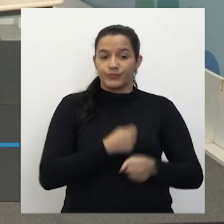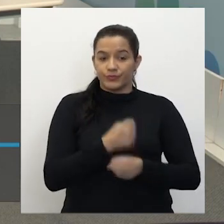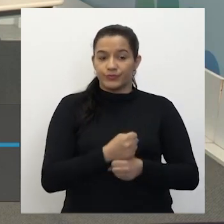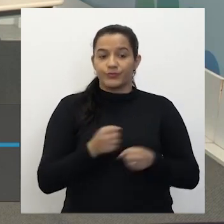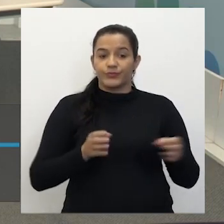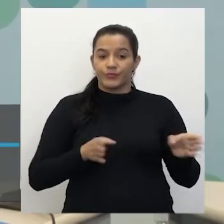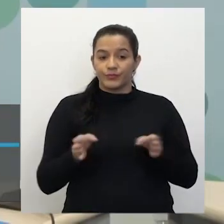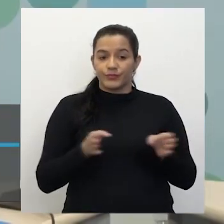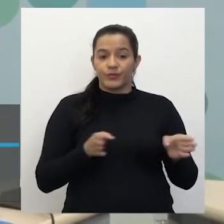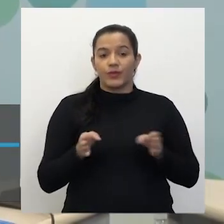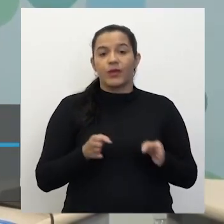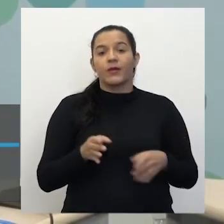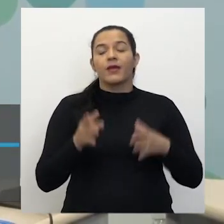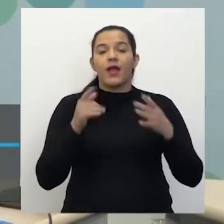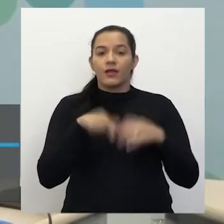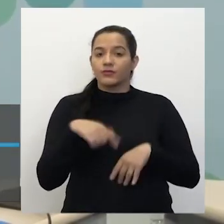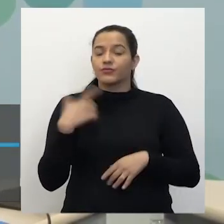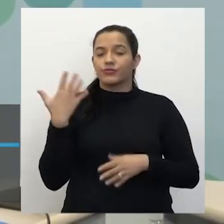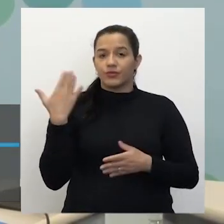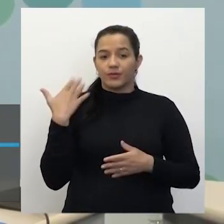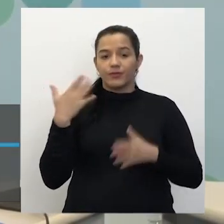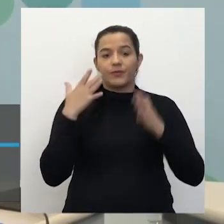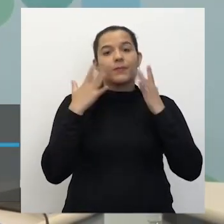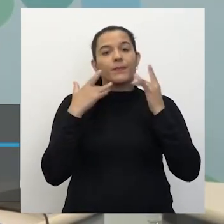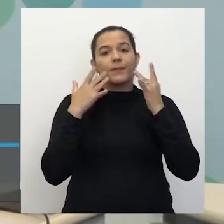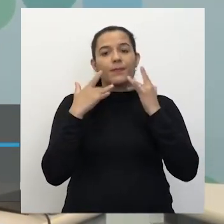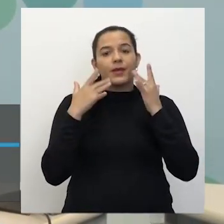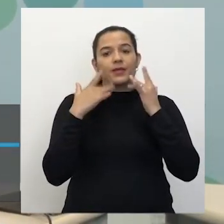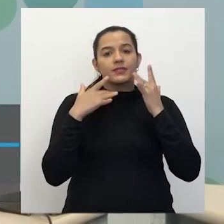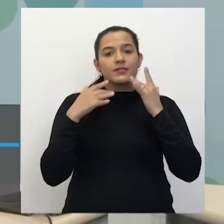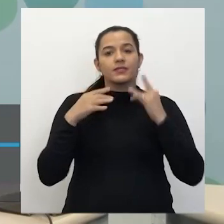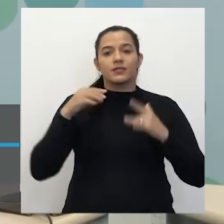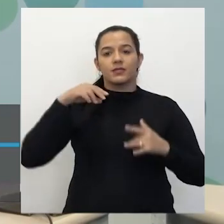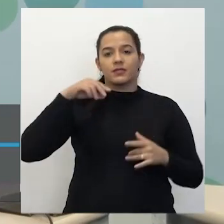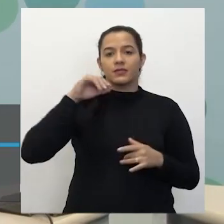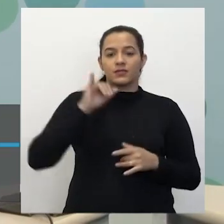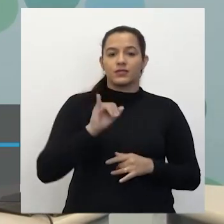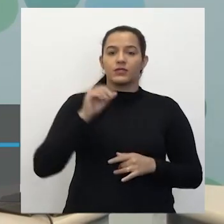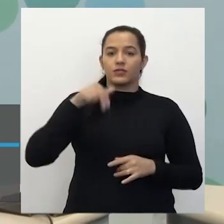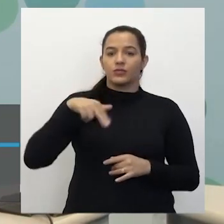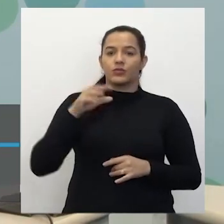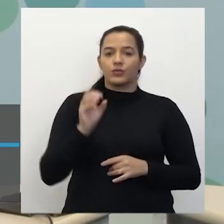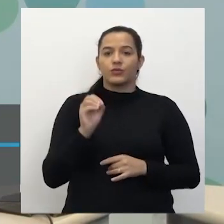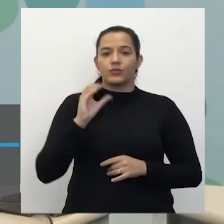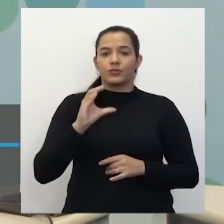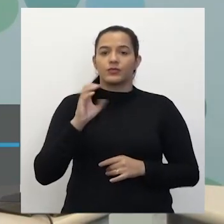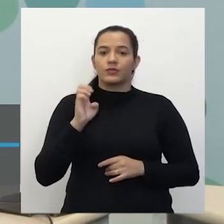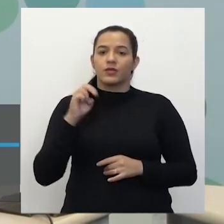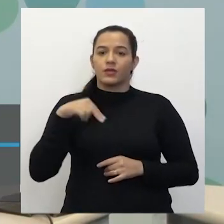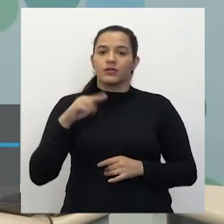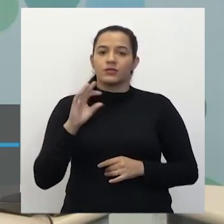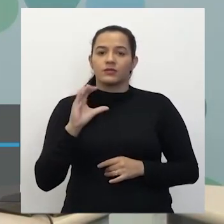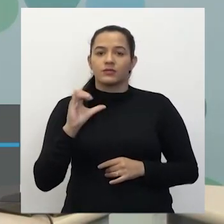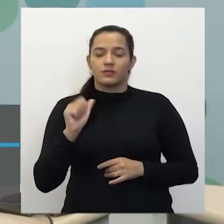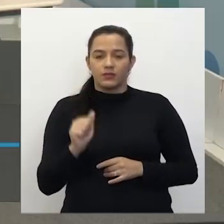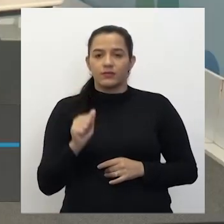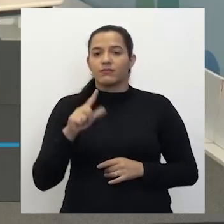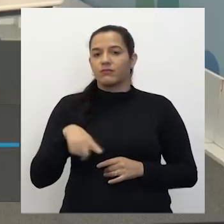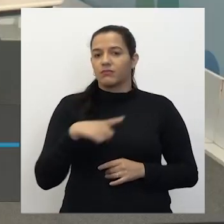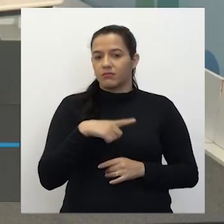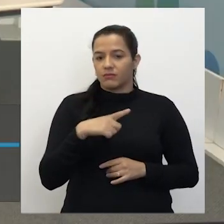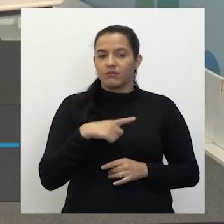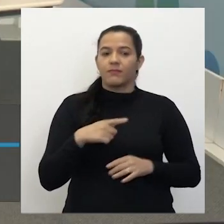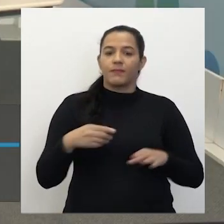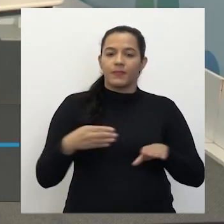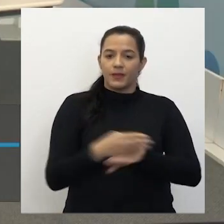pegou a peça e eles apresentaram na escola. Ah, a peça Inocência? Foi, eles fizeram Nossa, até a que propaganda bacana. da peça, antes tirou a foto, colocou na escola, divulgou, sabe? Então, Bem dentro bacana. do